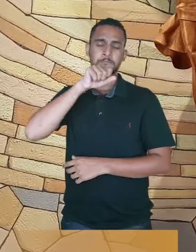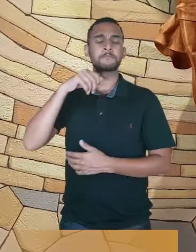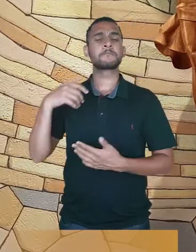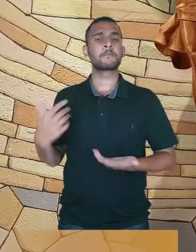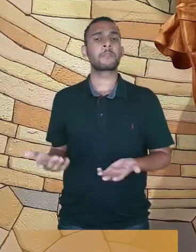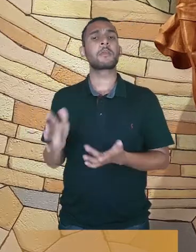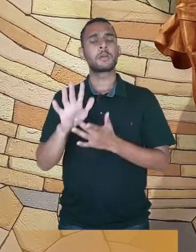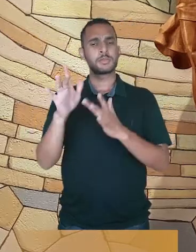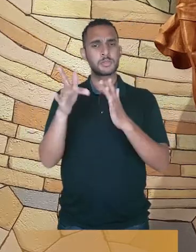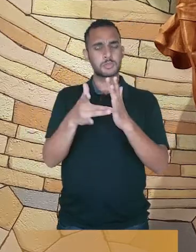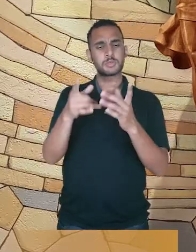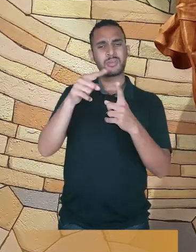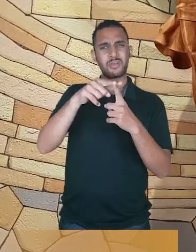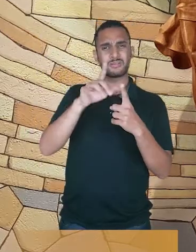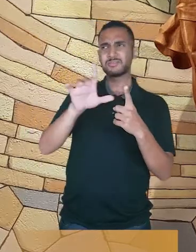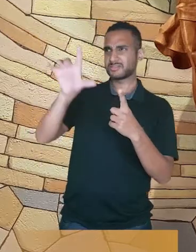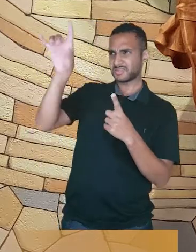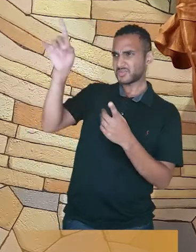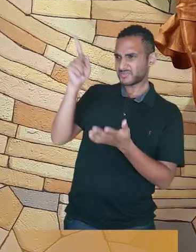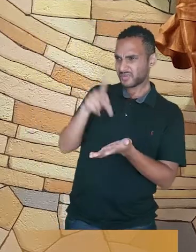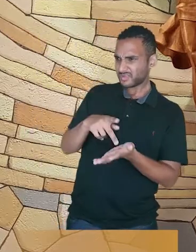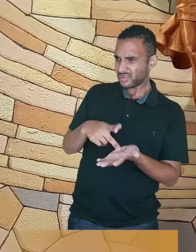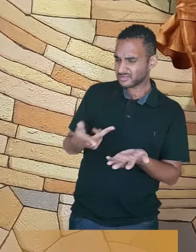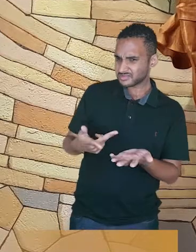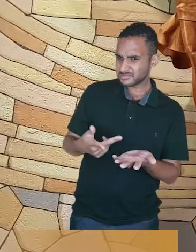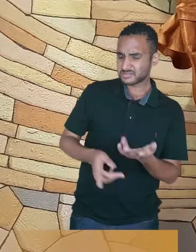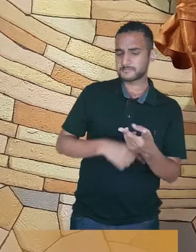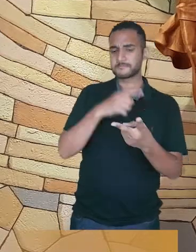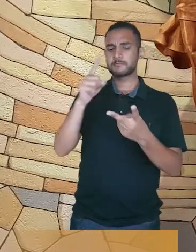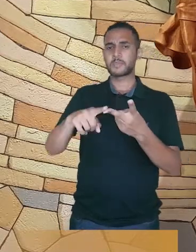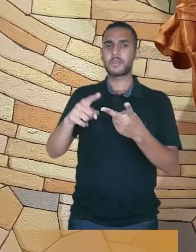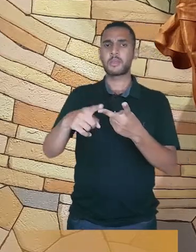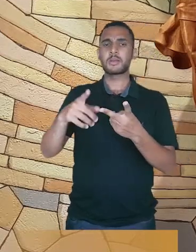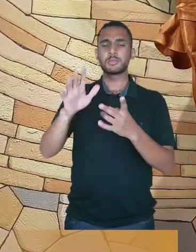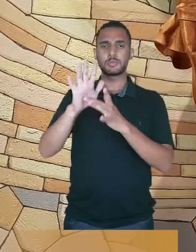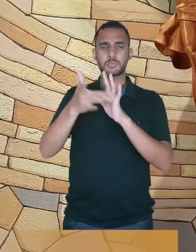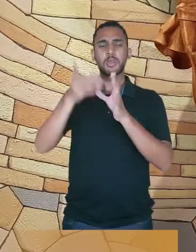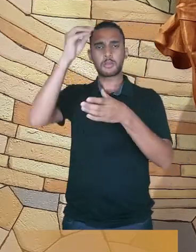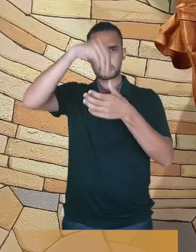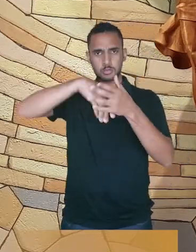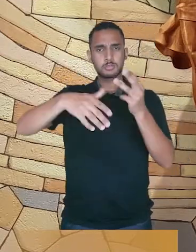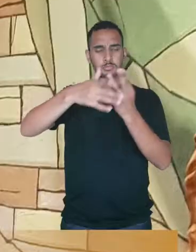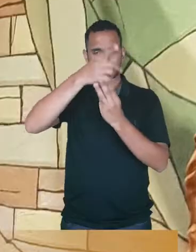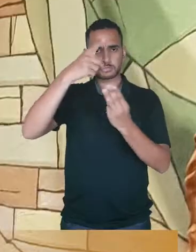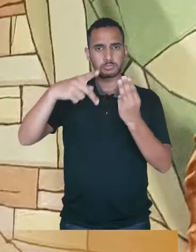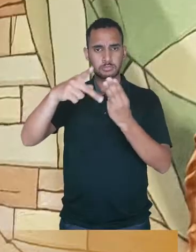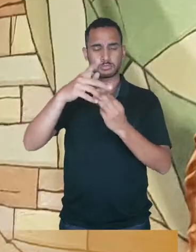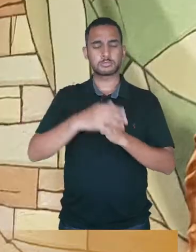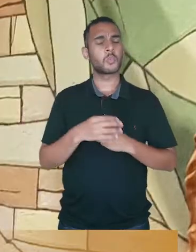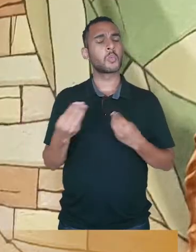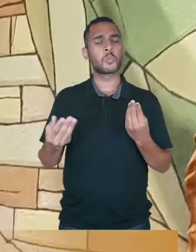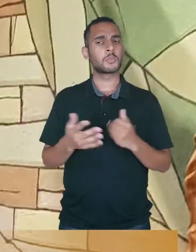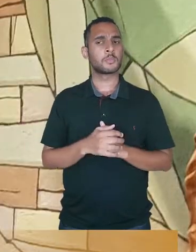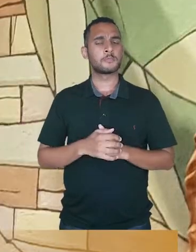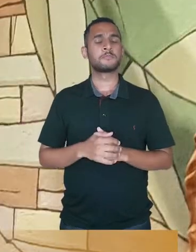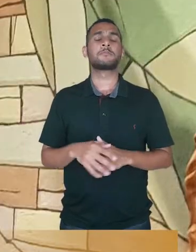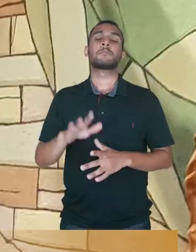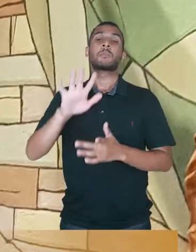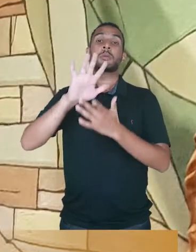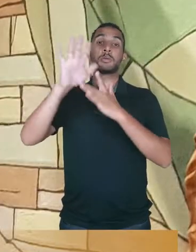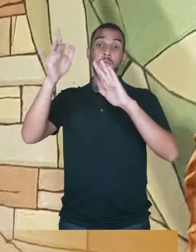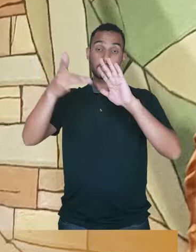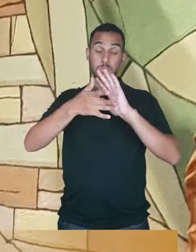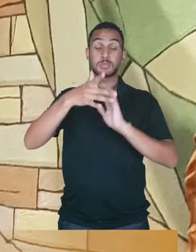perguntamos jesus é deus ele pertence à santíssima trindade jesus de nazaré o